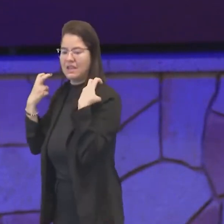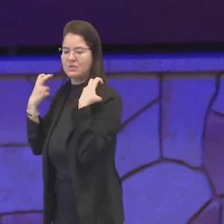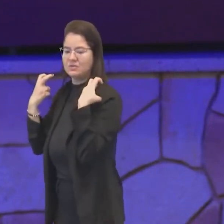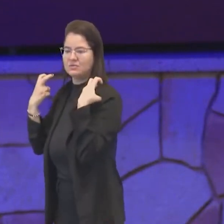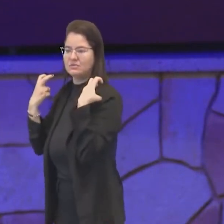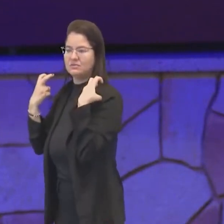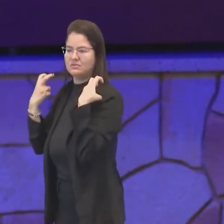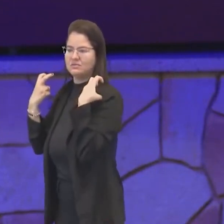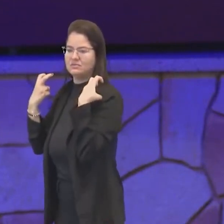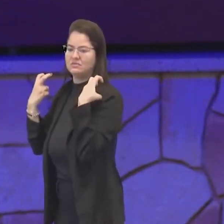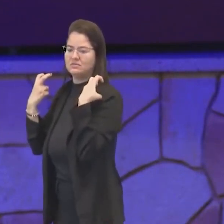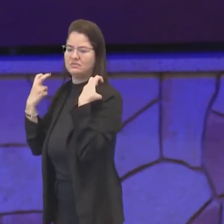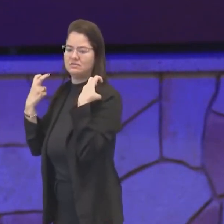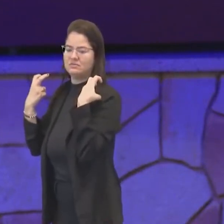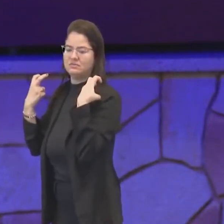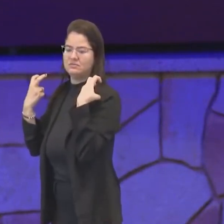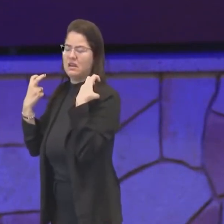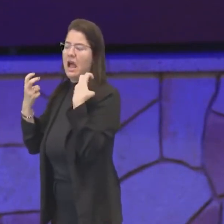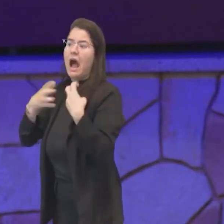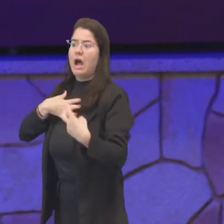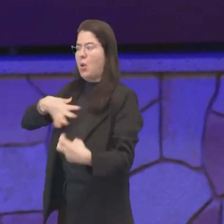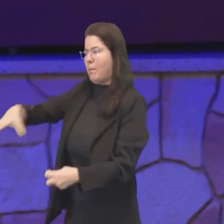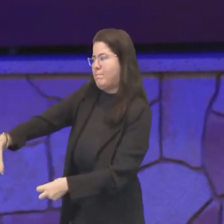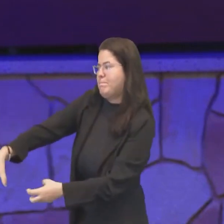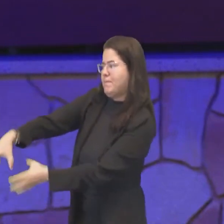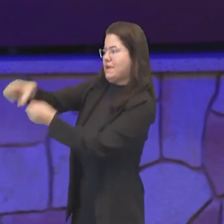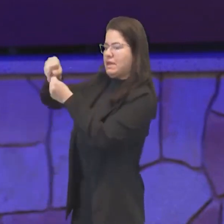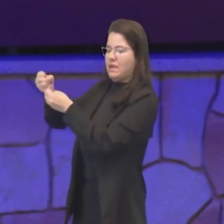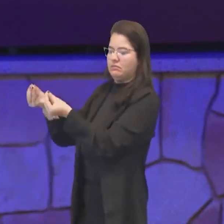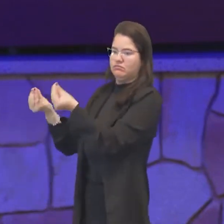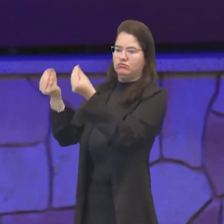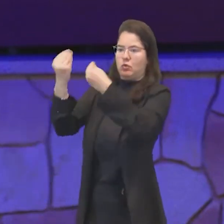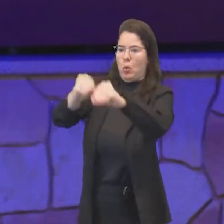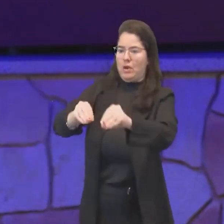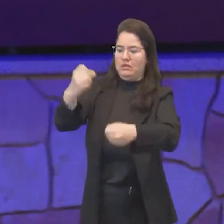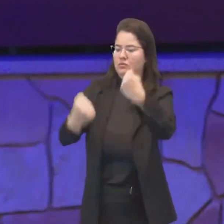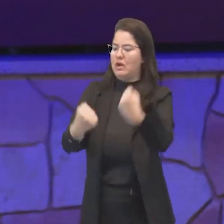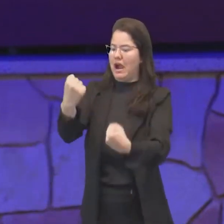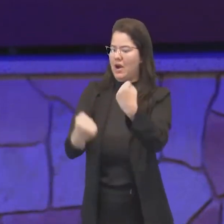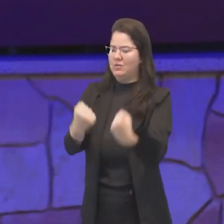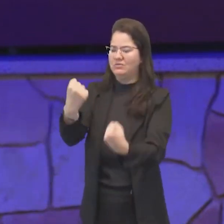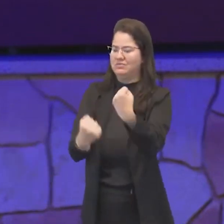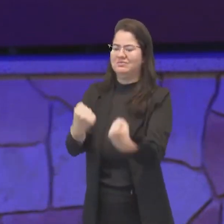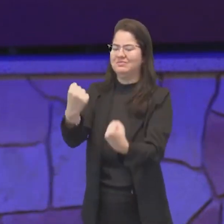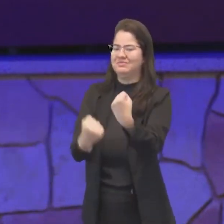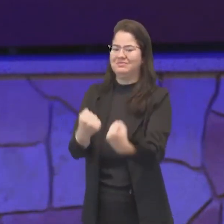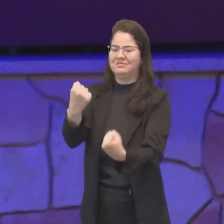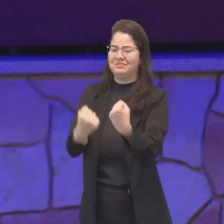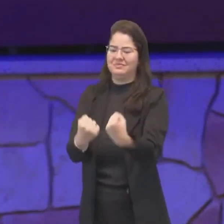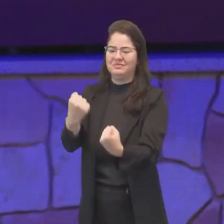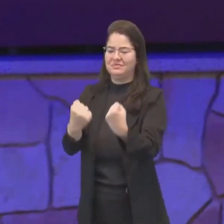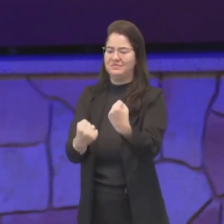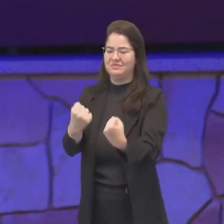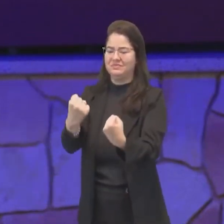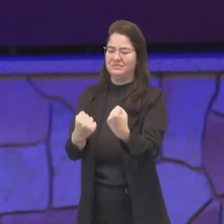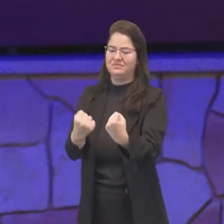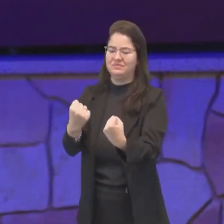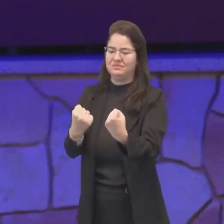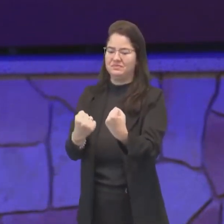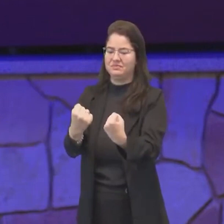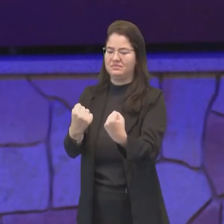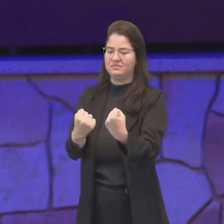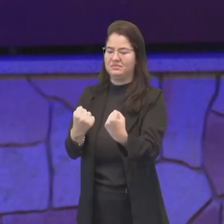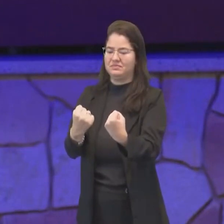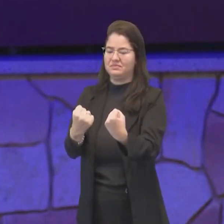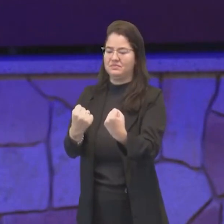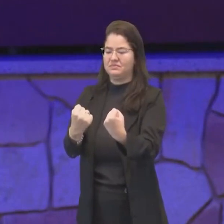pacote. Eu botei no bagageiro do carro e fui em direção à propriedade que a Adriana